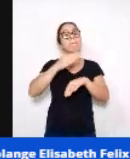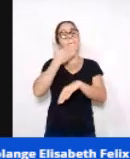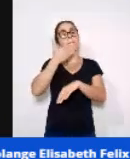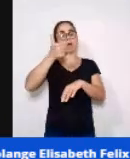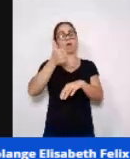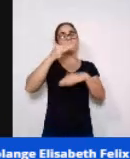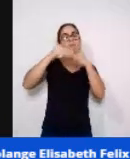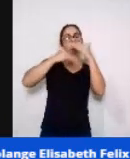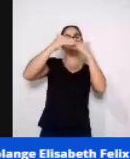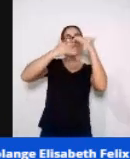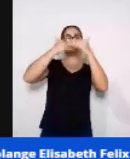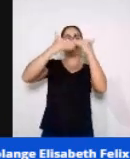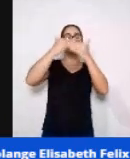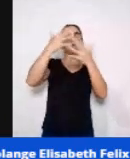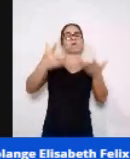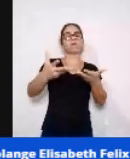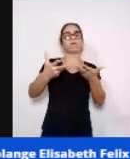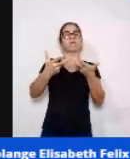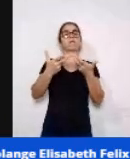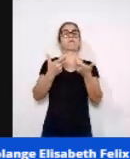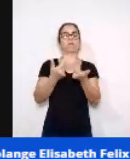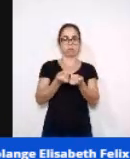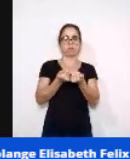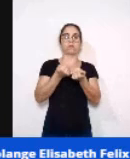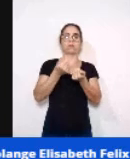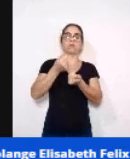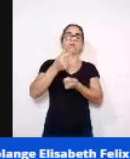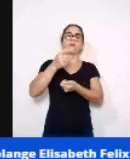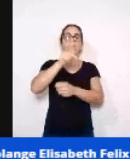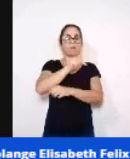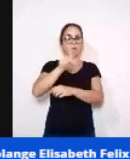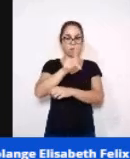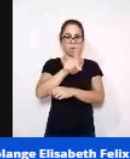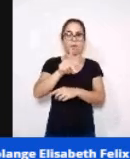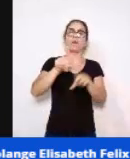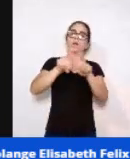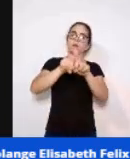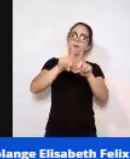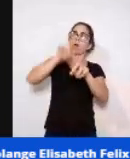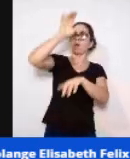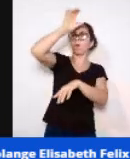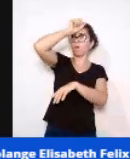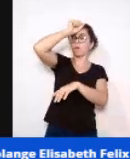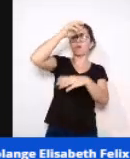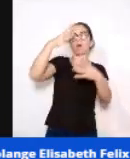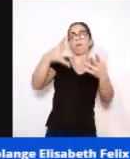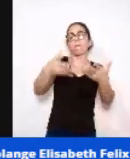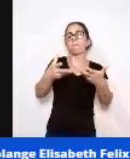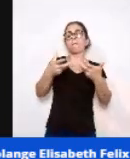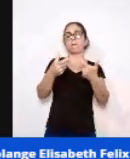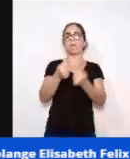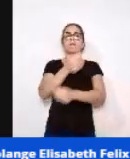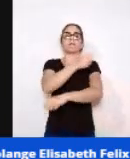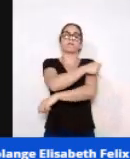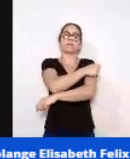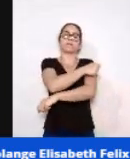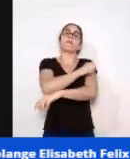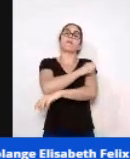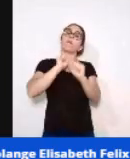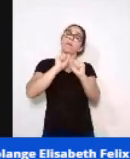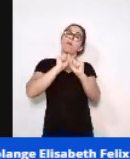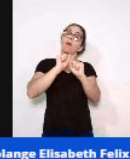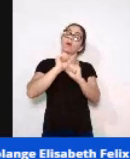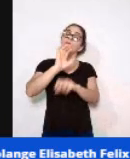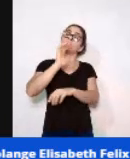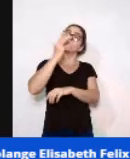professor e uma melhor compreensão das habilidades pelos alunos. Por quê? Pode ocorrer que um aluno te mande